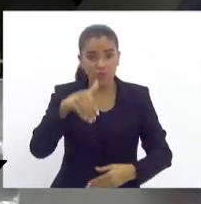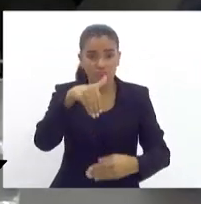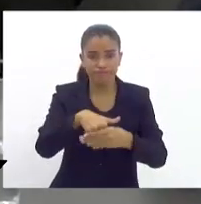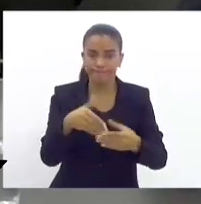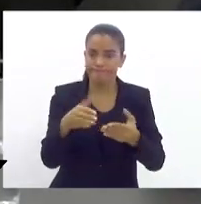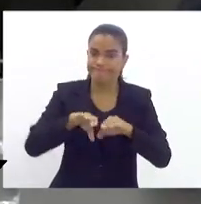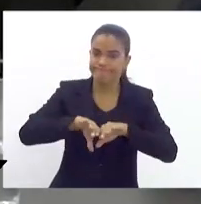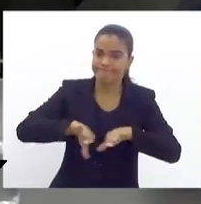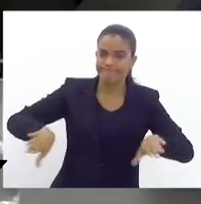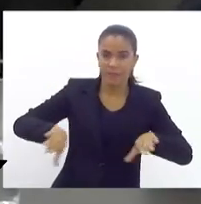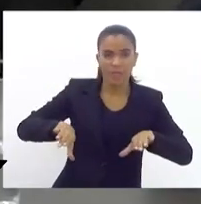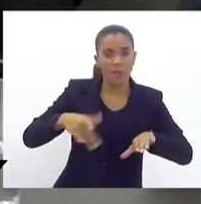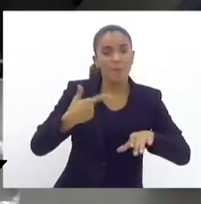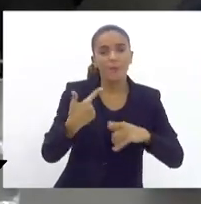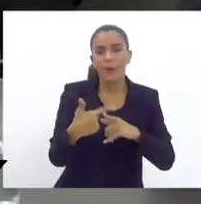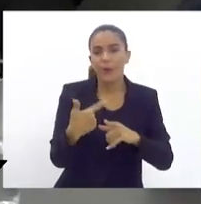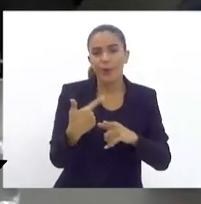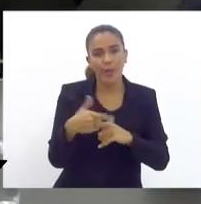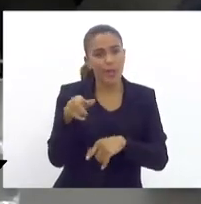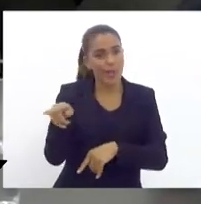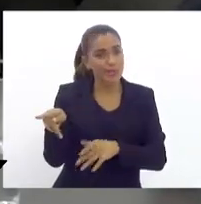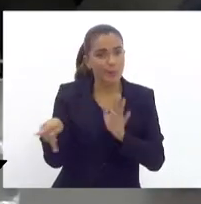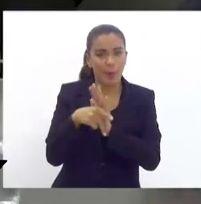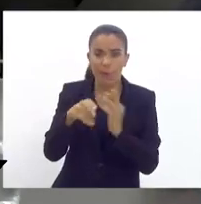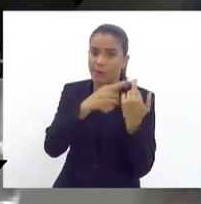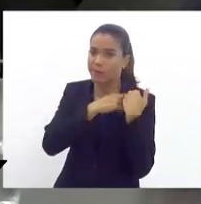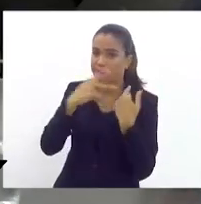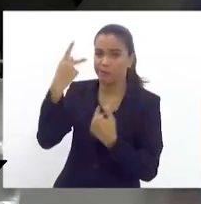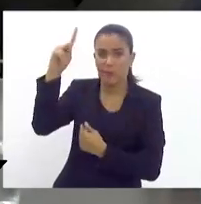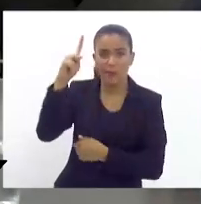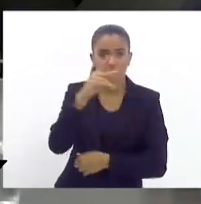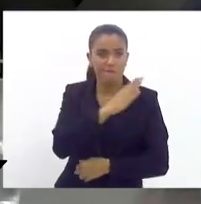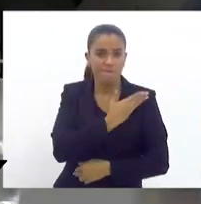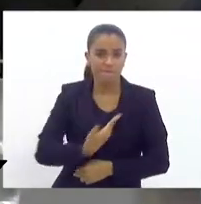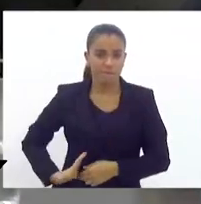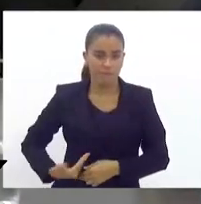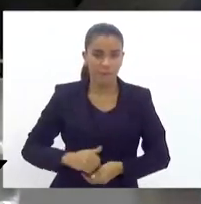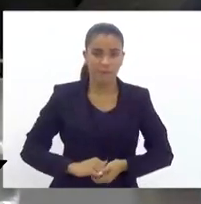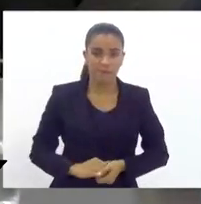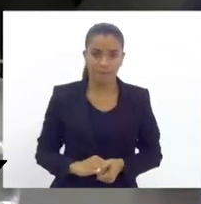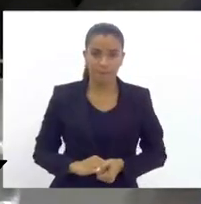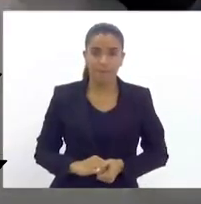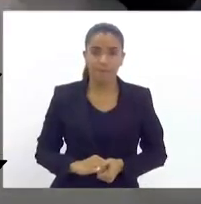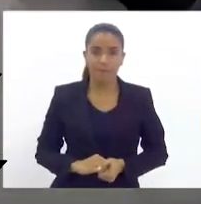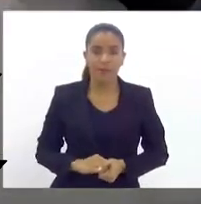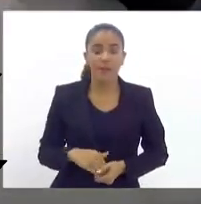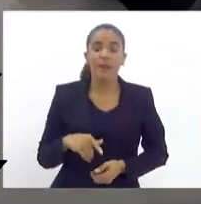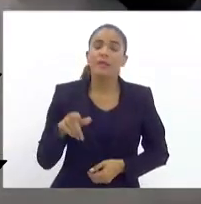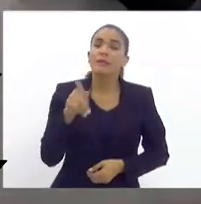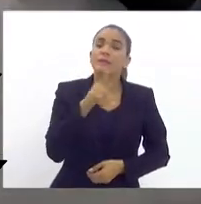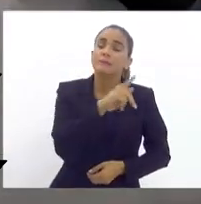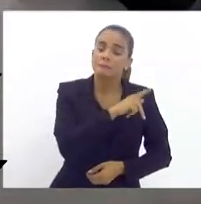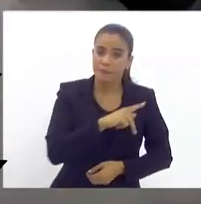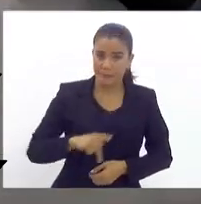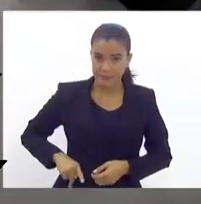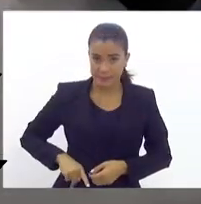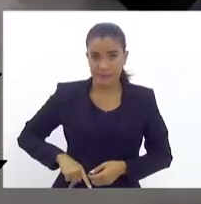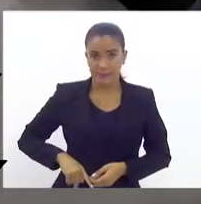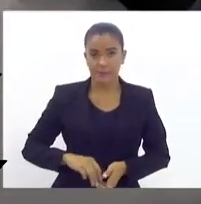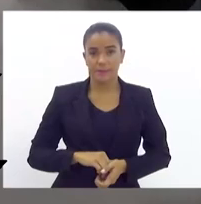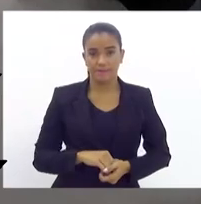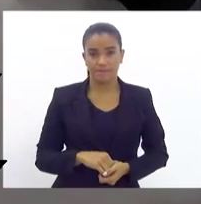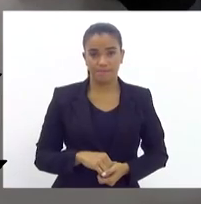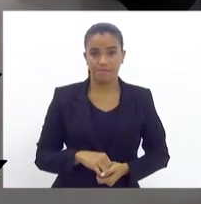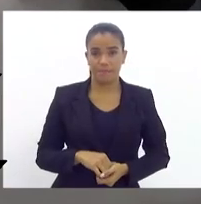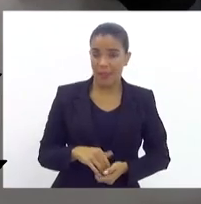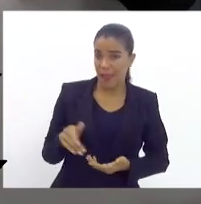separado, porque eu acho que essa é uma prerrogativa da União. Deputado Luiz Paulo. Presidente, um pouco aqui na